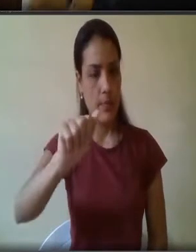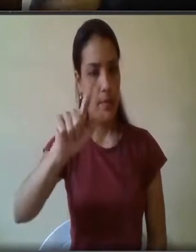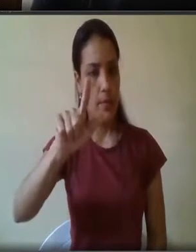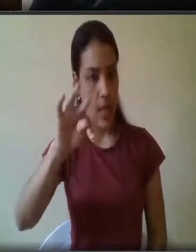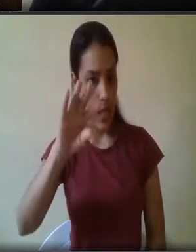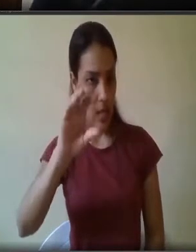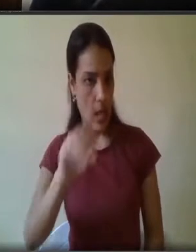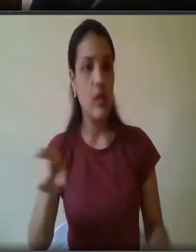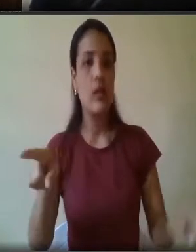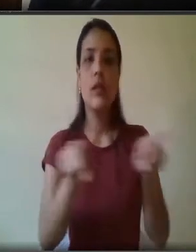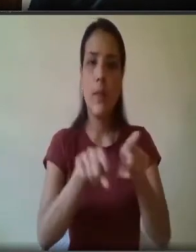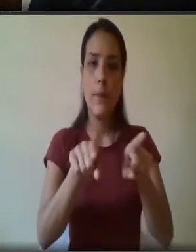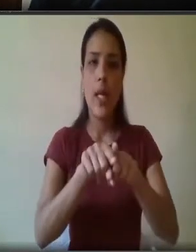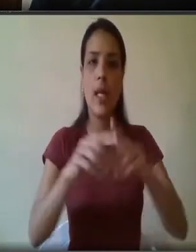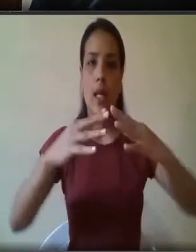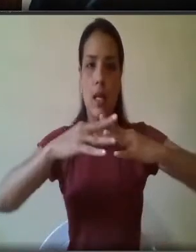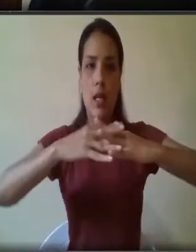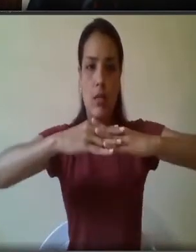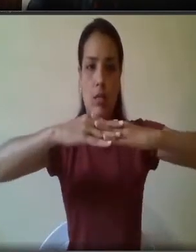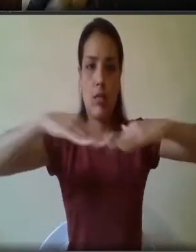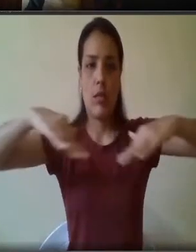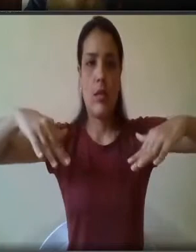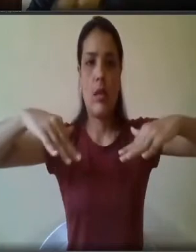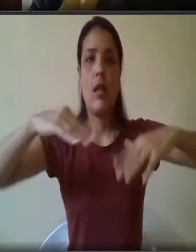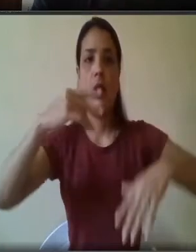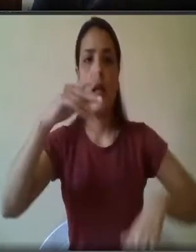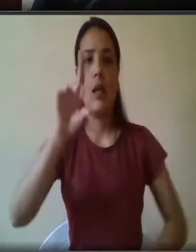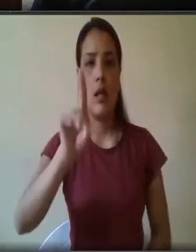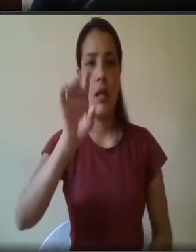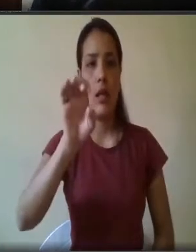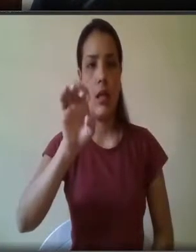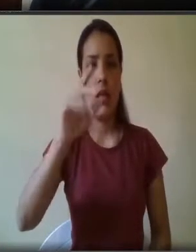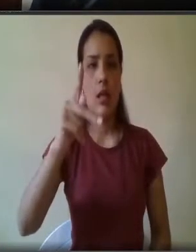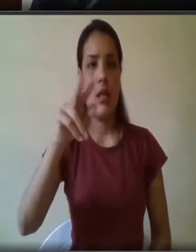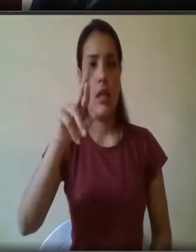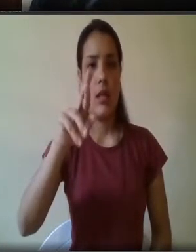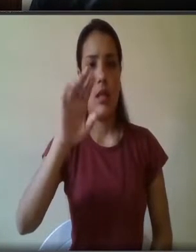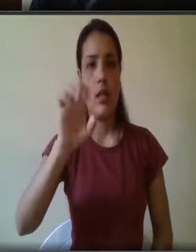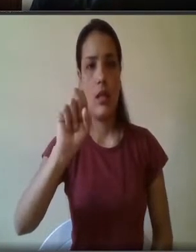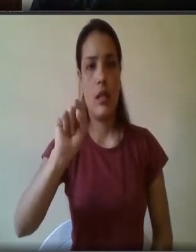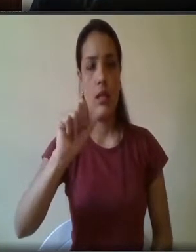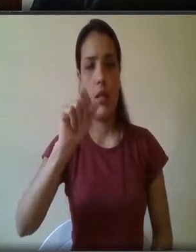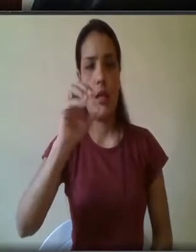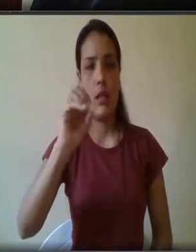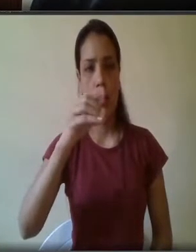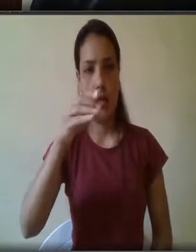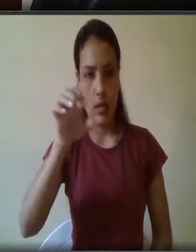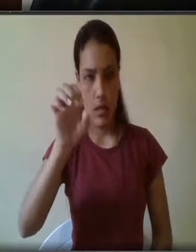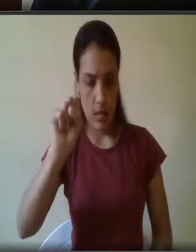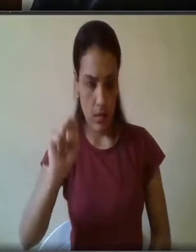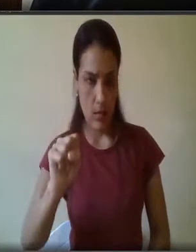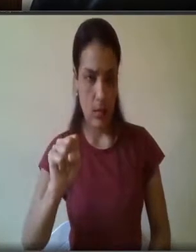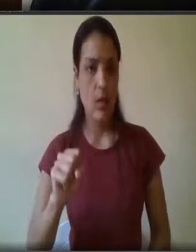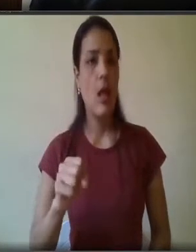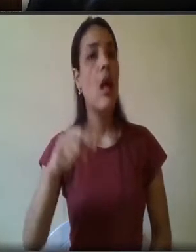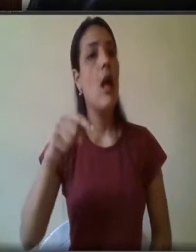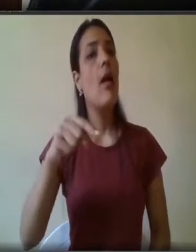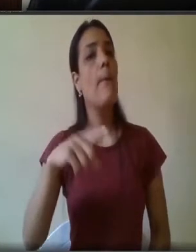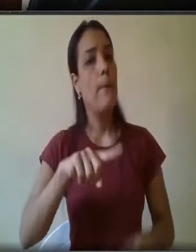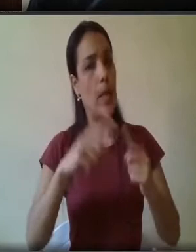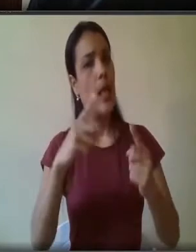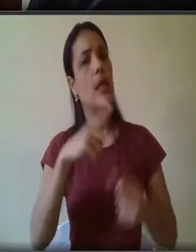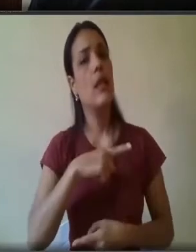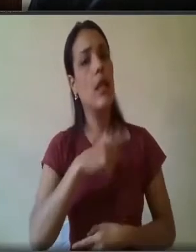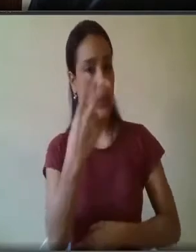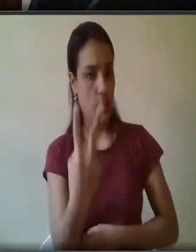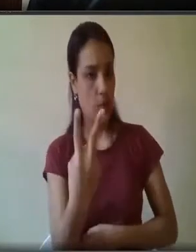Eu coloquei ela mais à frente aí. Mas nós temos dois tipos de depressão no mundo: a depressão absoluta e a